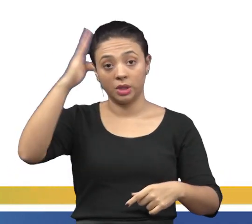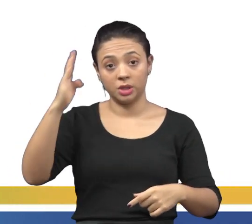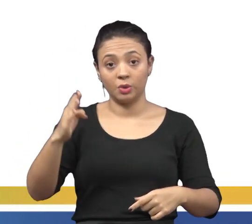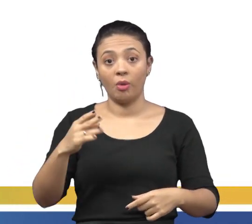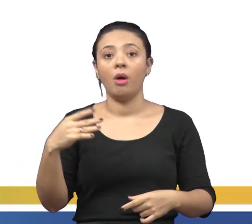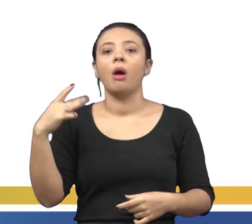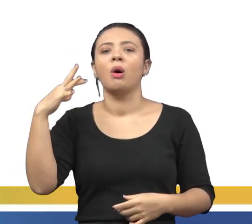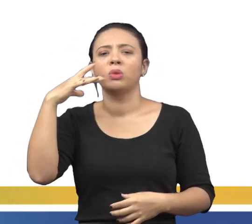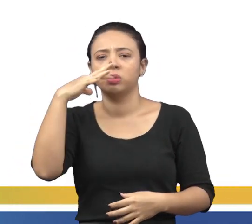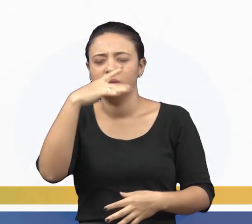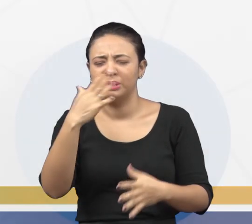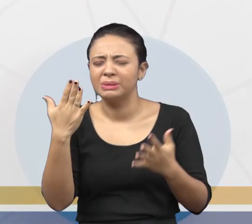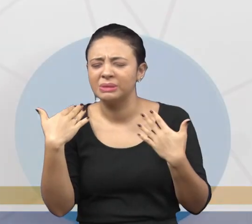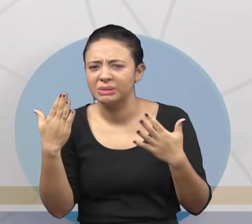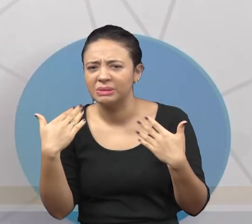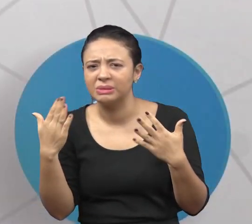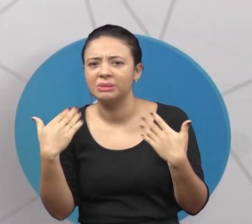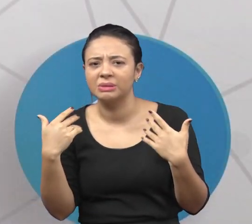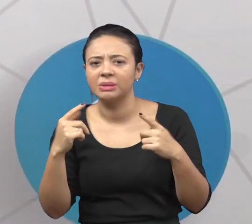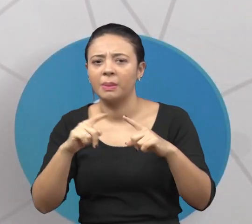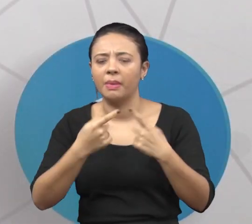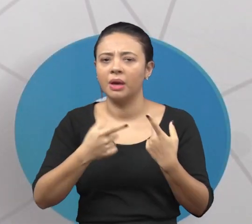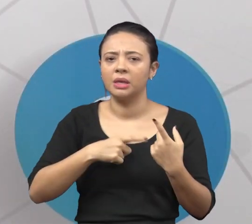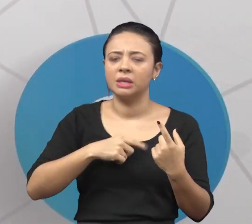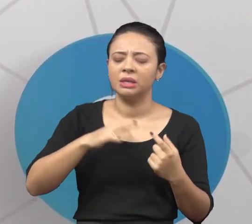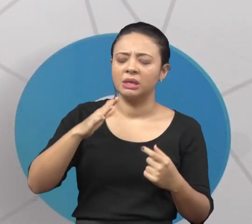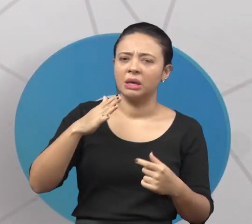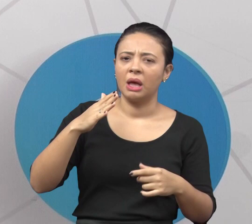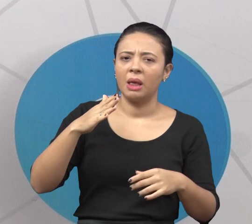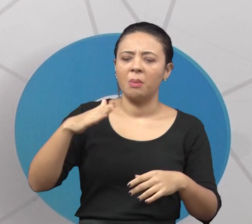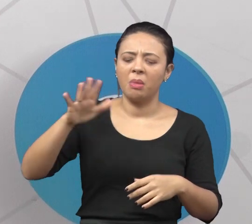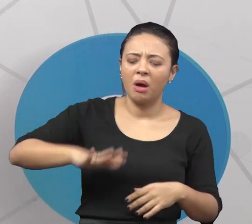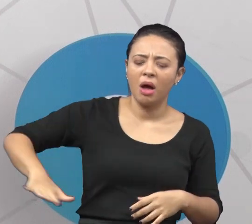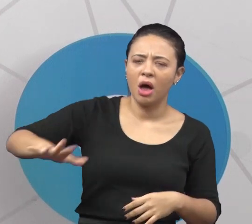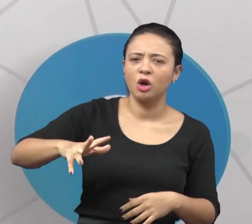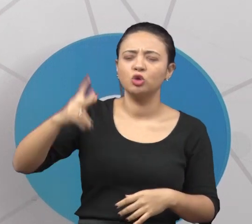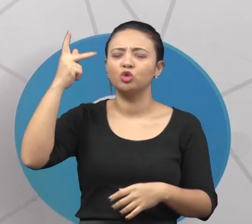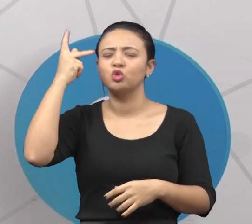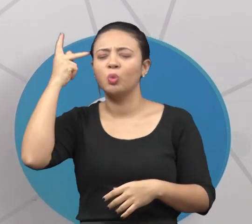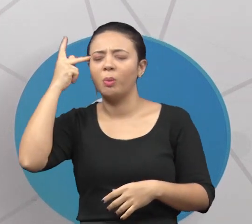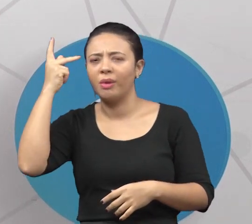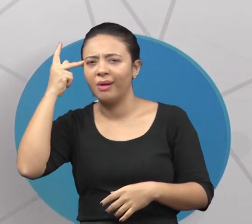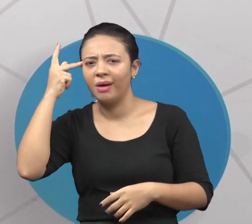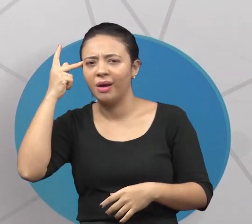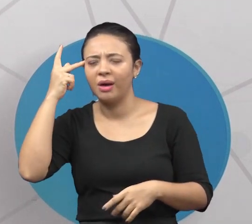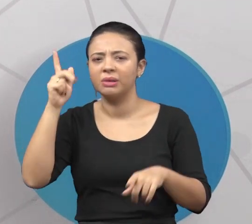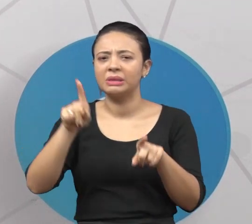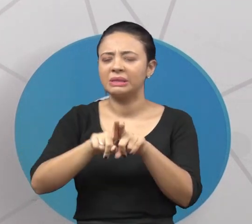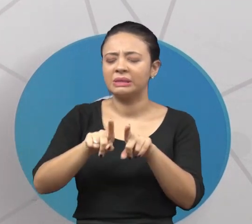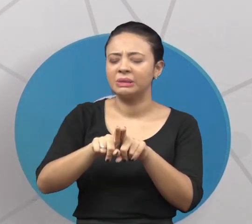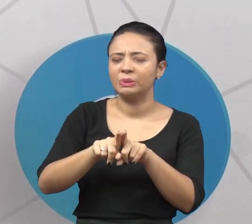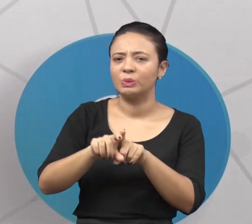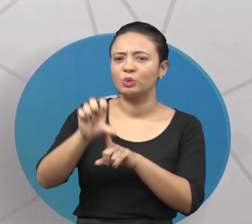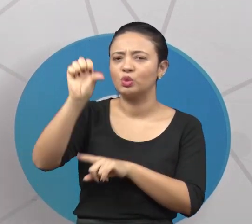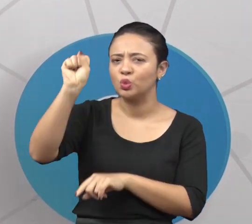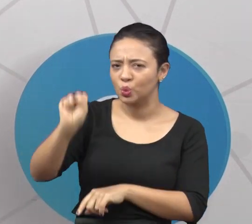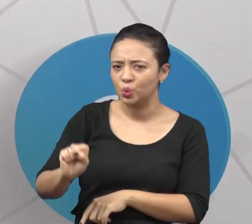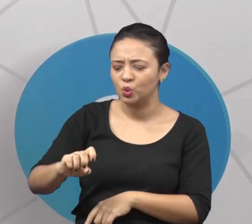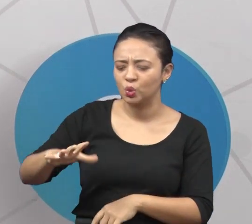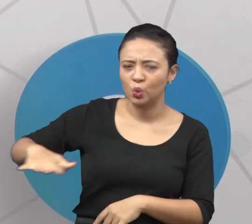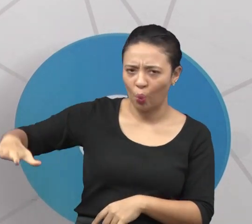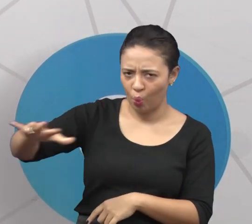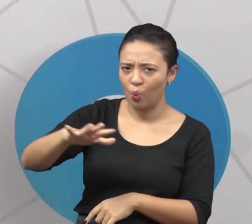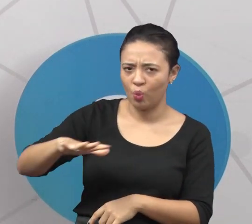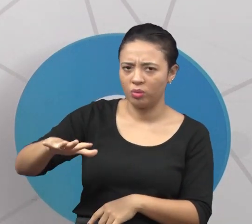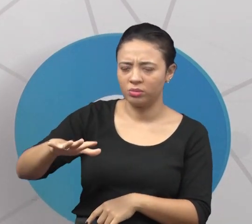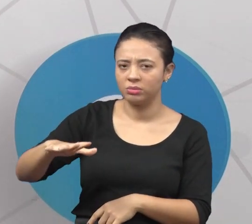na parte subtropical, que você pega ali o sul de São Paulo, até a região sul inteira, Paraná, Santa Catarina e Rio Grande do Sul, até essa